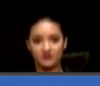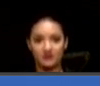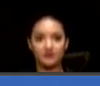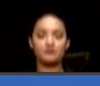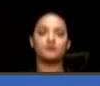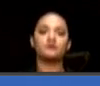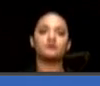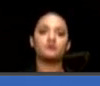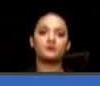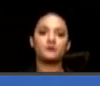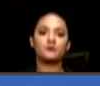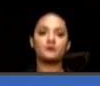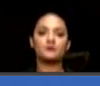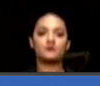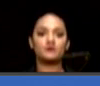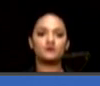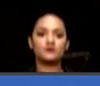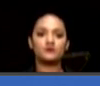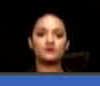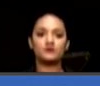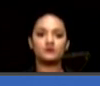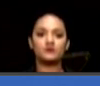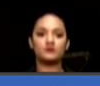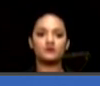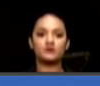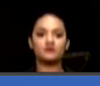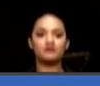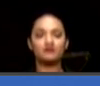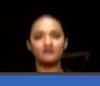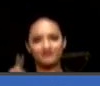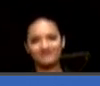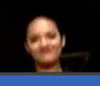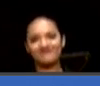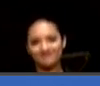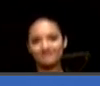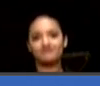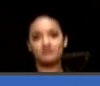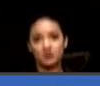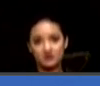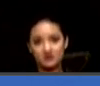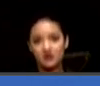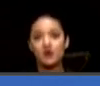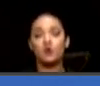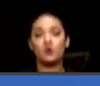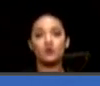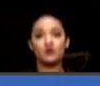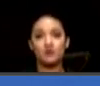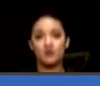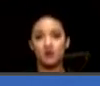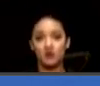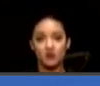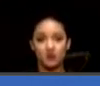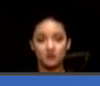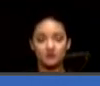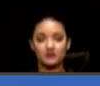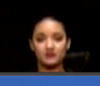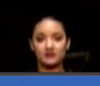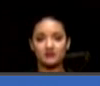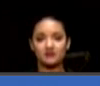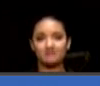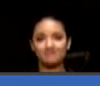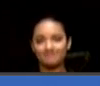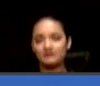Todos nós estamos aqui extremamente emocionados e, ao mesmo tempo, nos